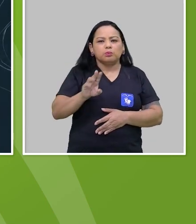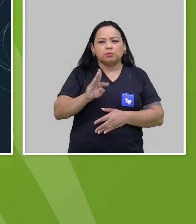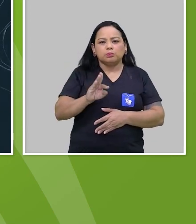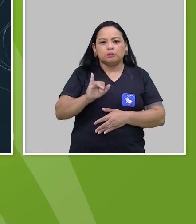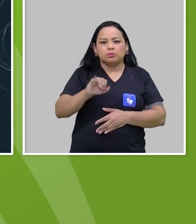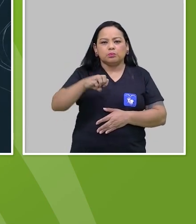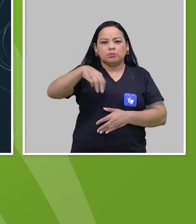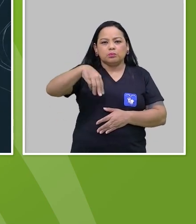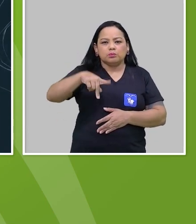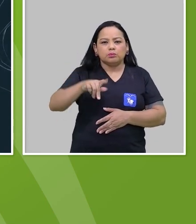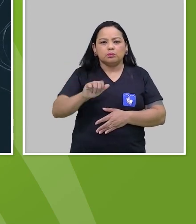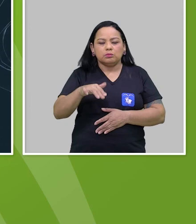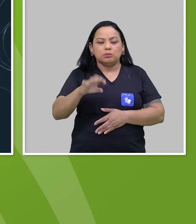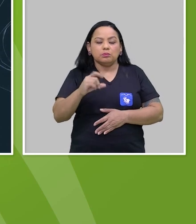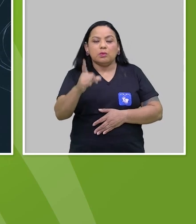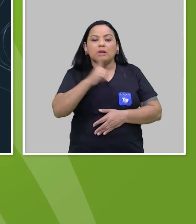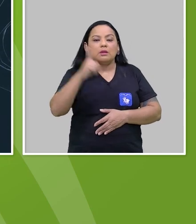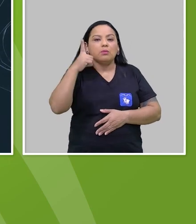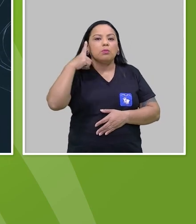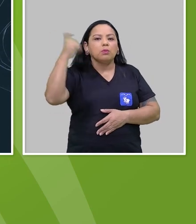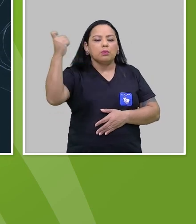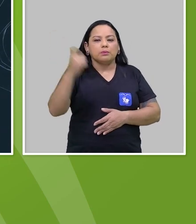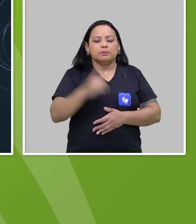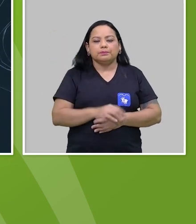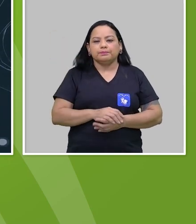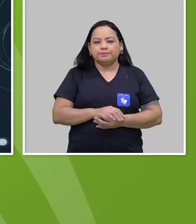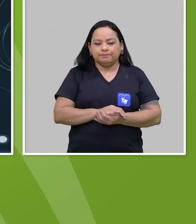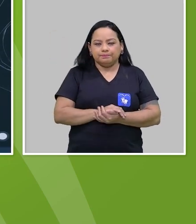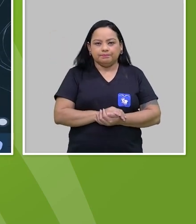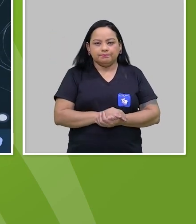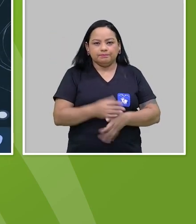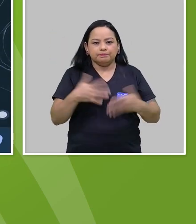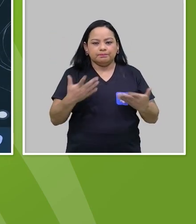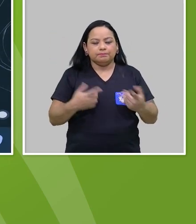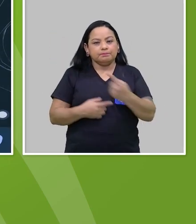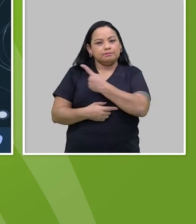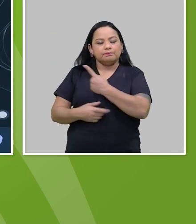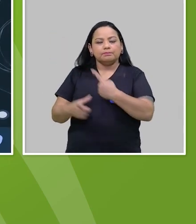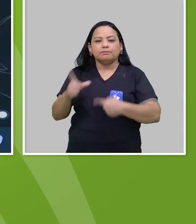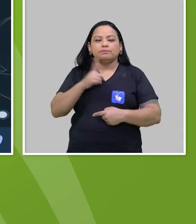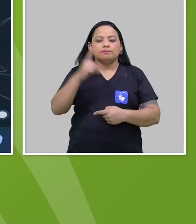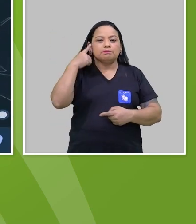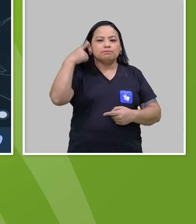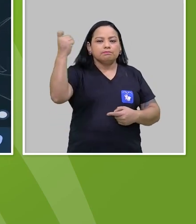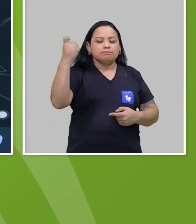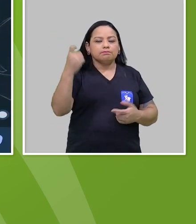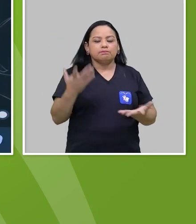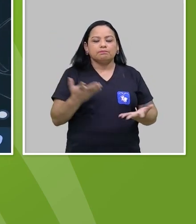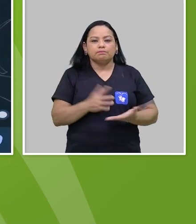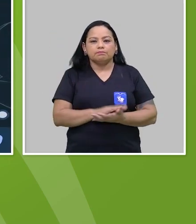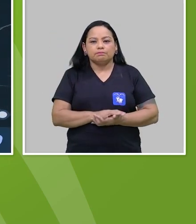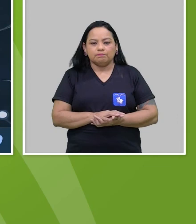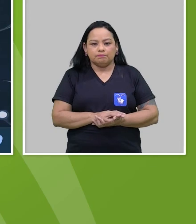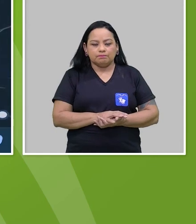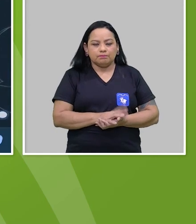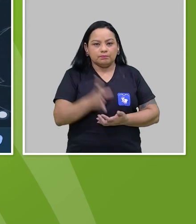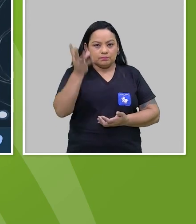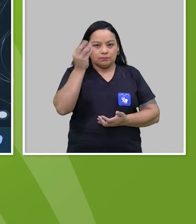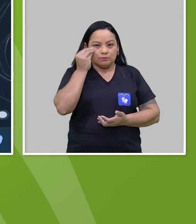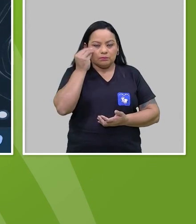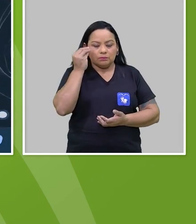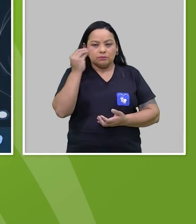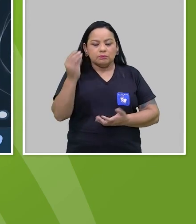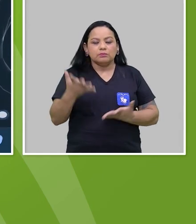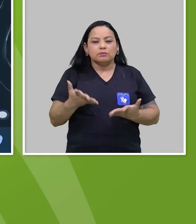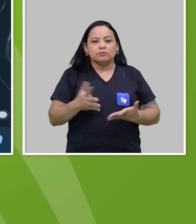eu tenho o som, ok? Aí eu tenho o som. Tudo bem. Então, olha só, é